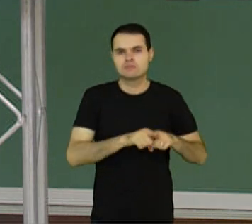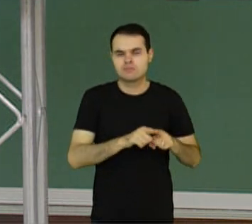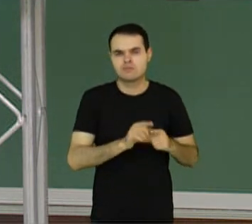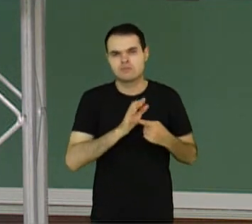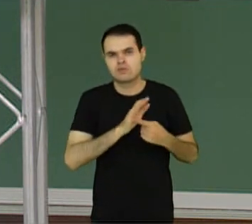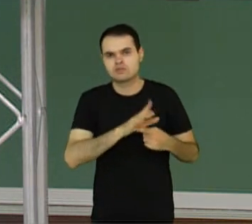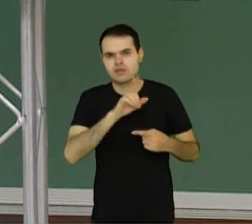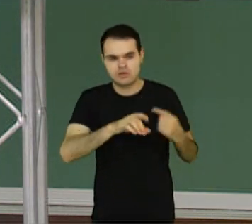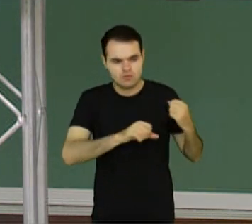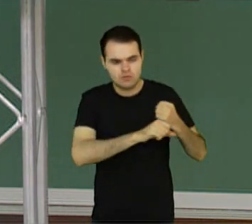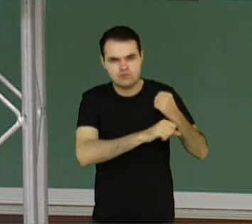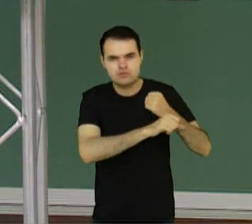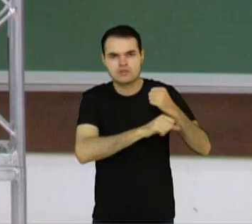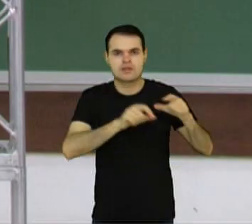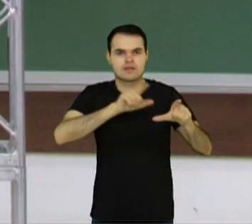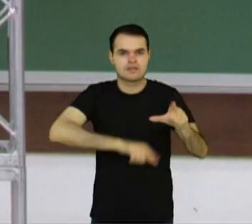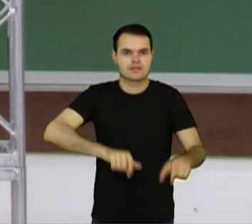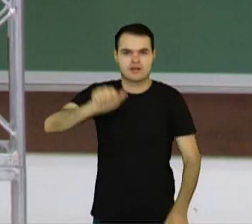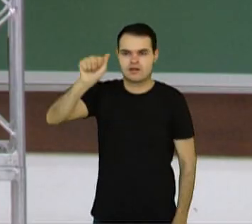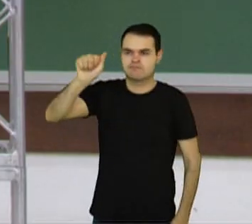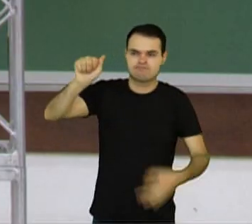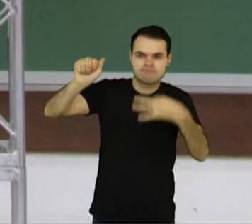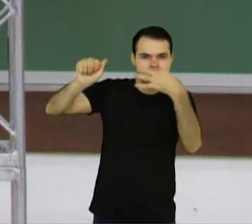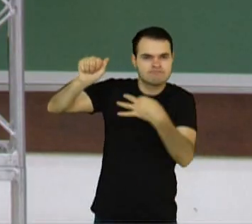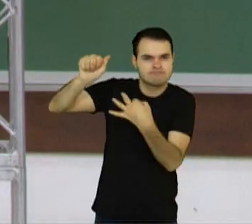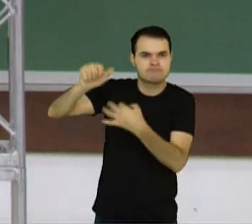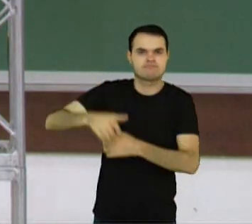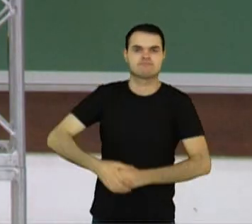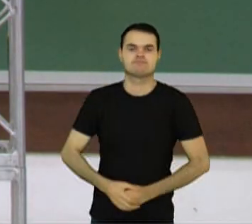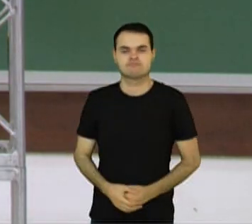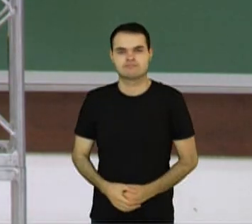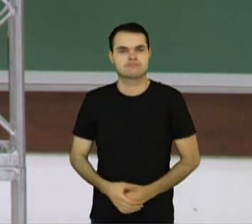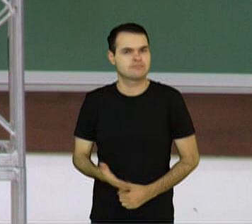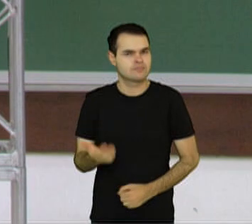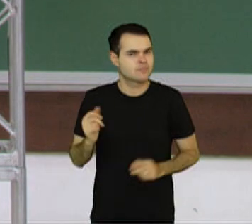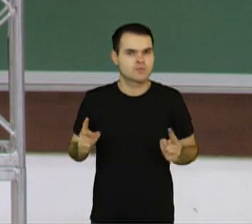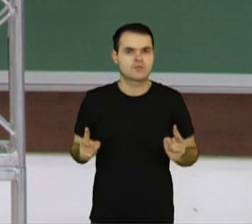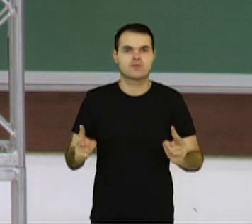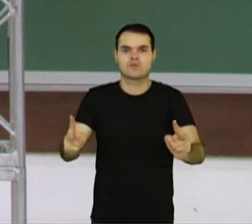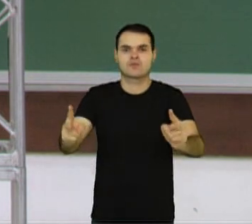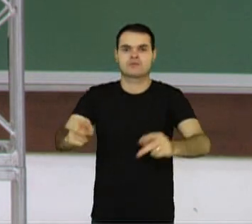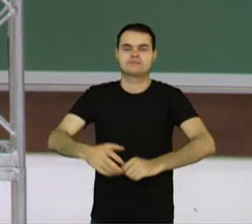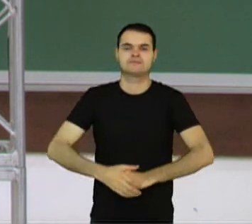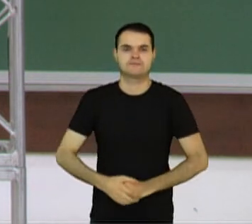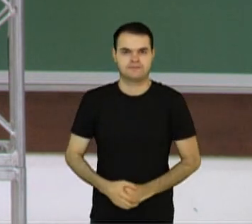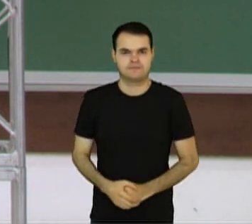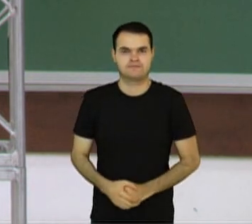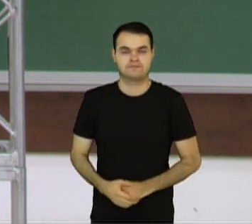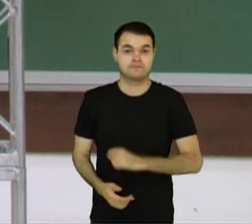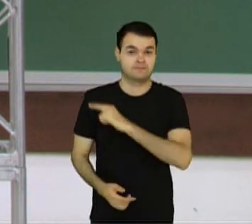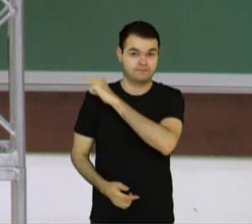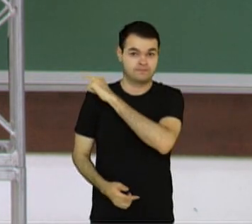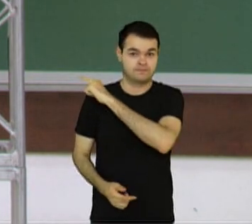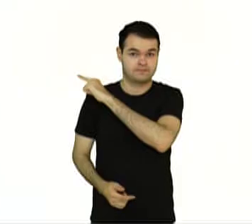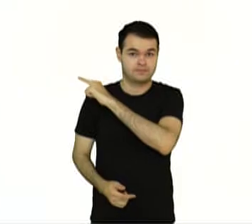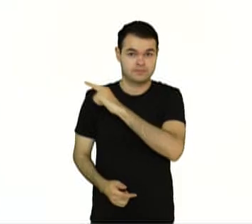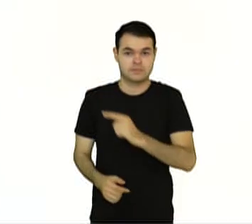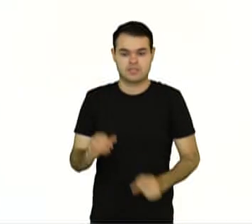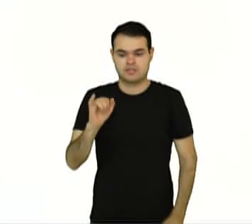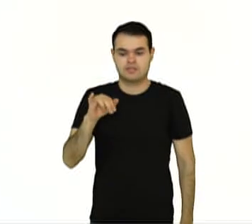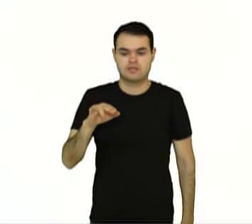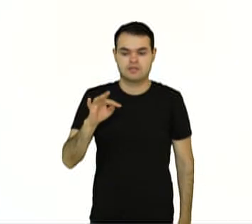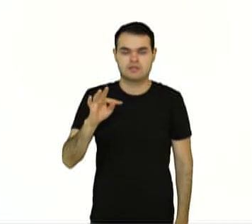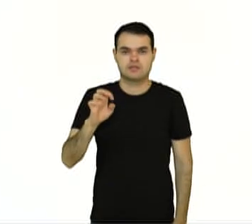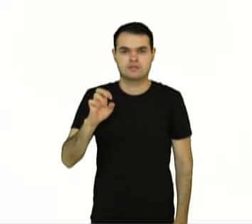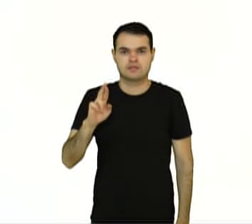onda construtiva. Letra A é a nossa alternativa, ok? Vamos avançar para a nossa próxima tela. Olha o que temos aqui, ó, interferência de ondas